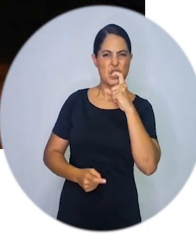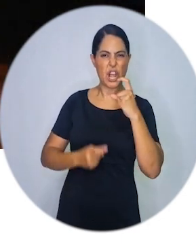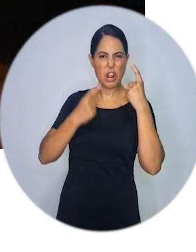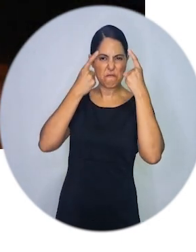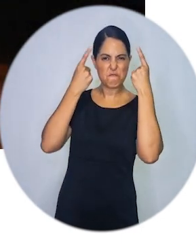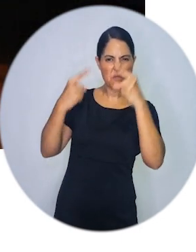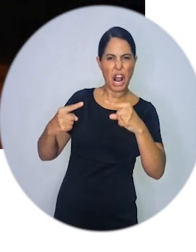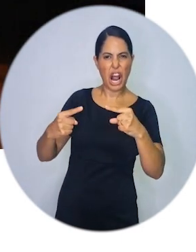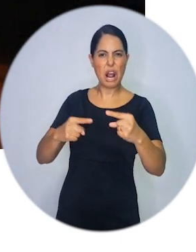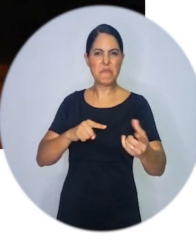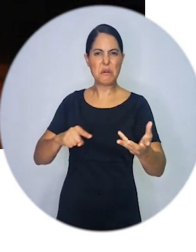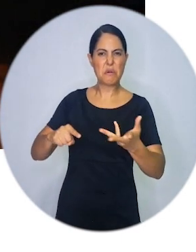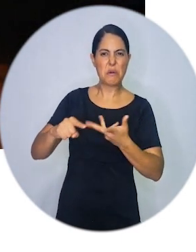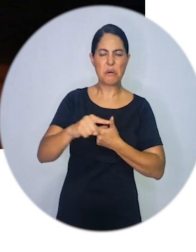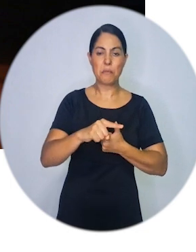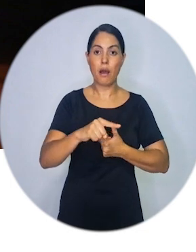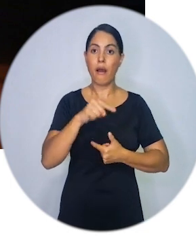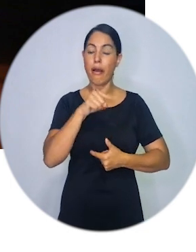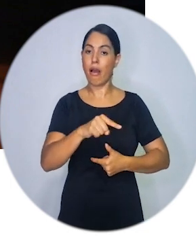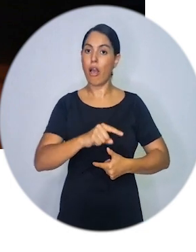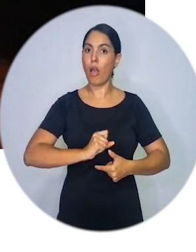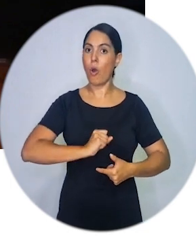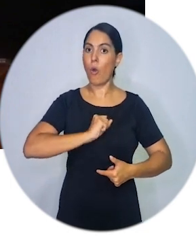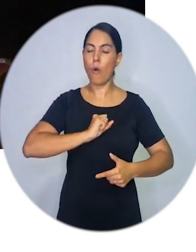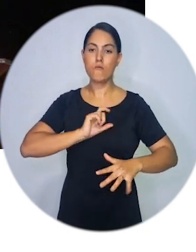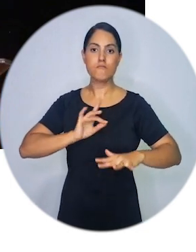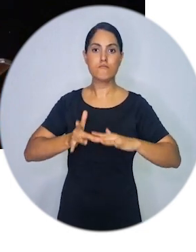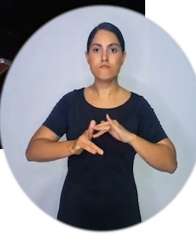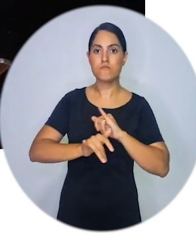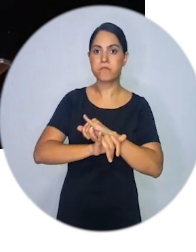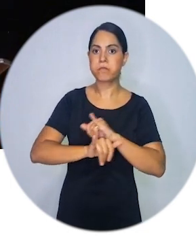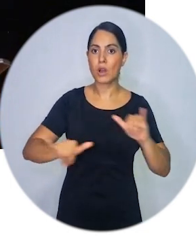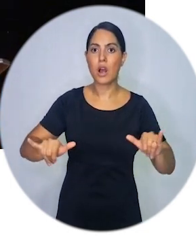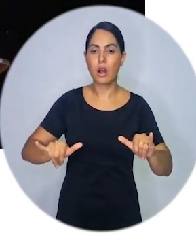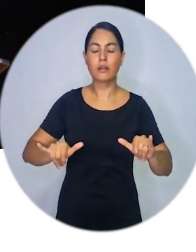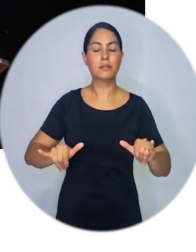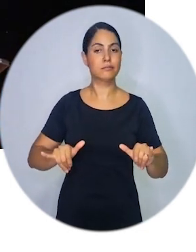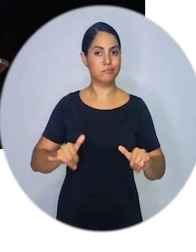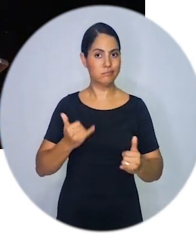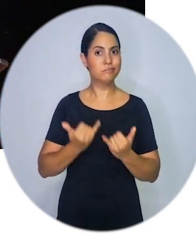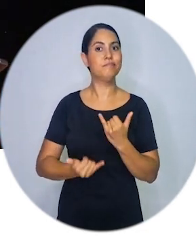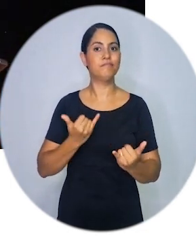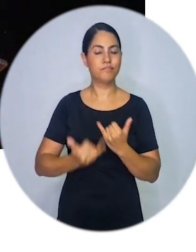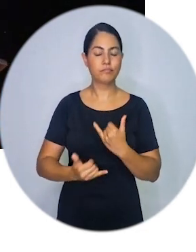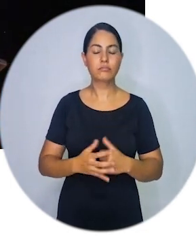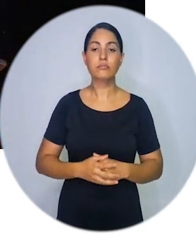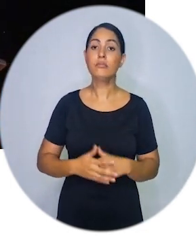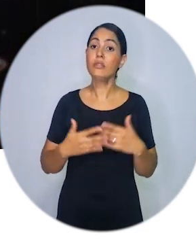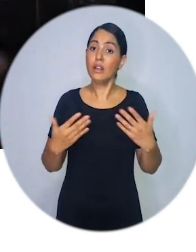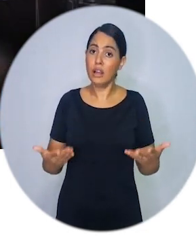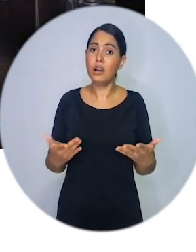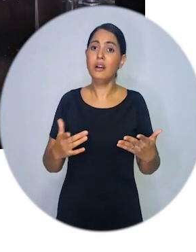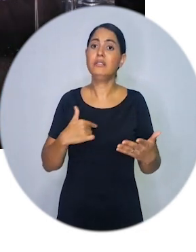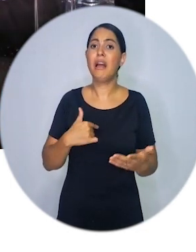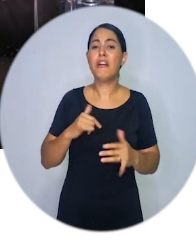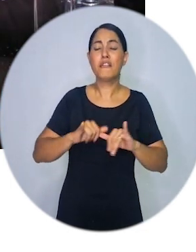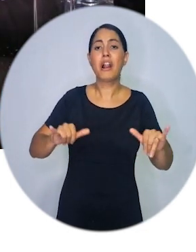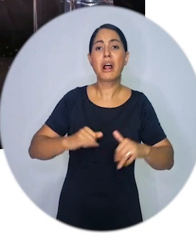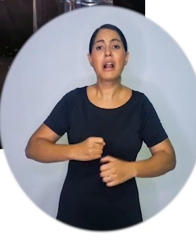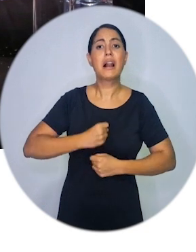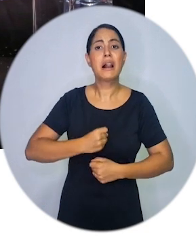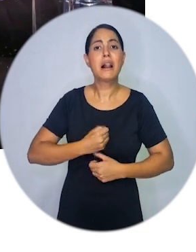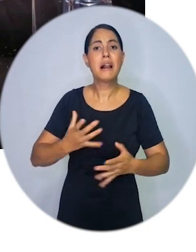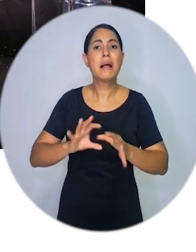da mentira, da agressividade, da desinformação e das teorias conspiratórias. E muitas vezes se